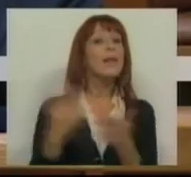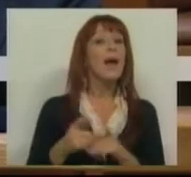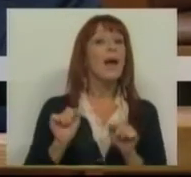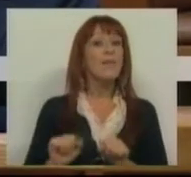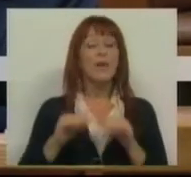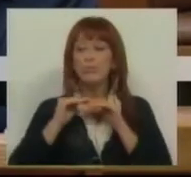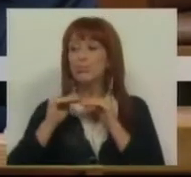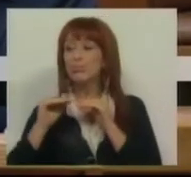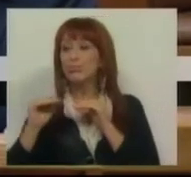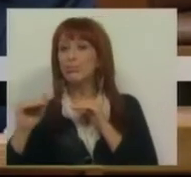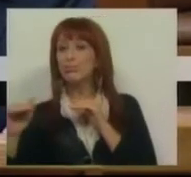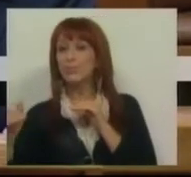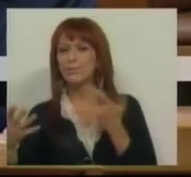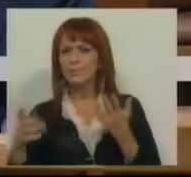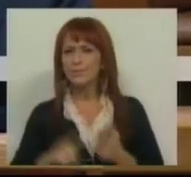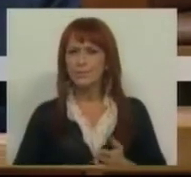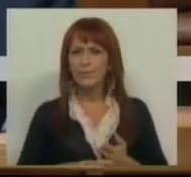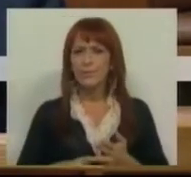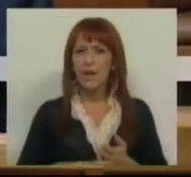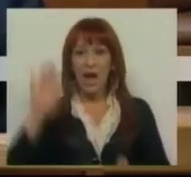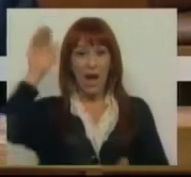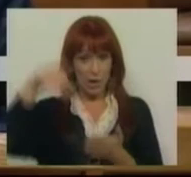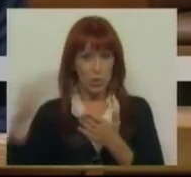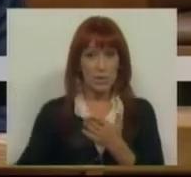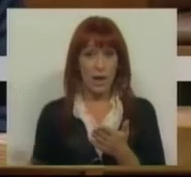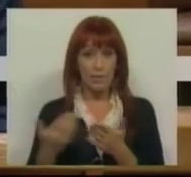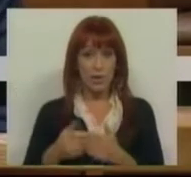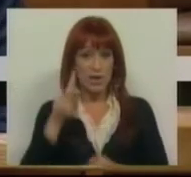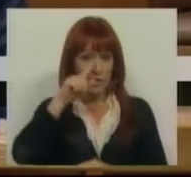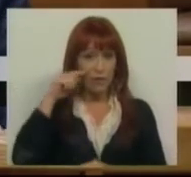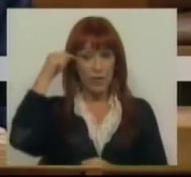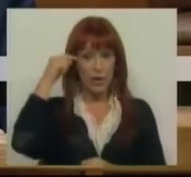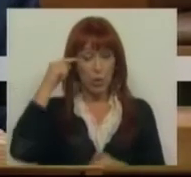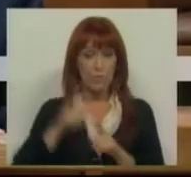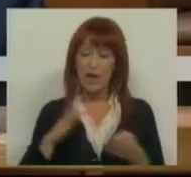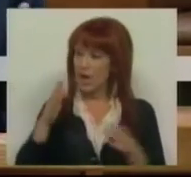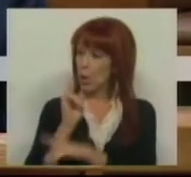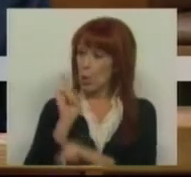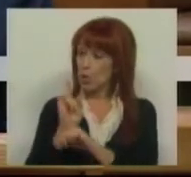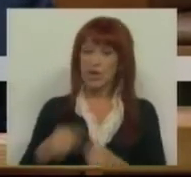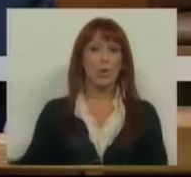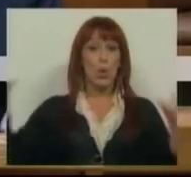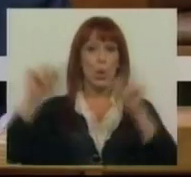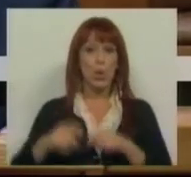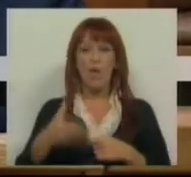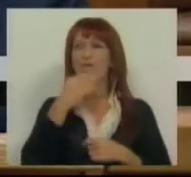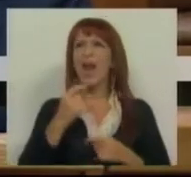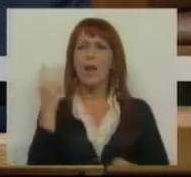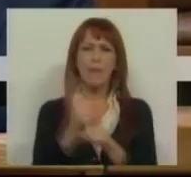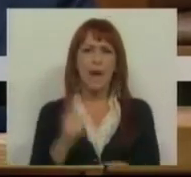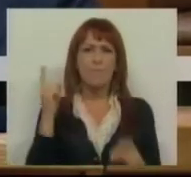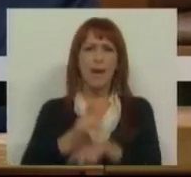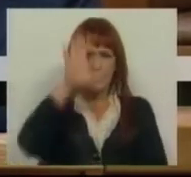sua sustentabilidade. A solução apresentada por Vítor Gaspar e continuada neste novo velho ciclo de